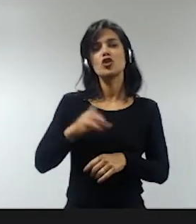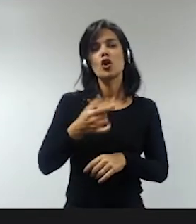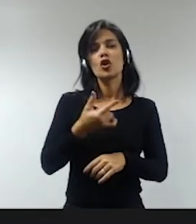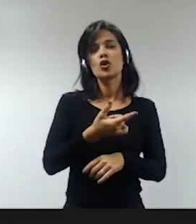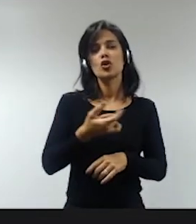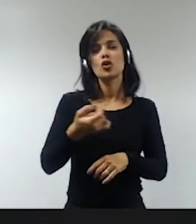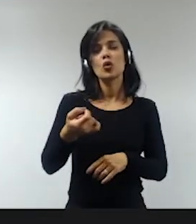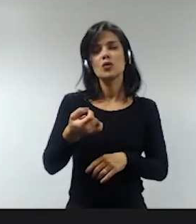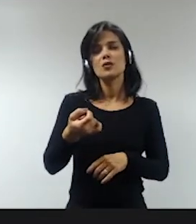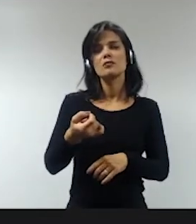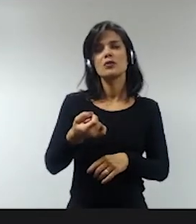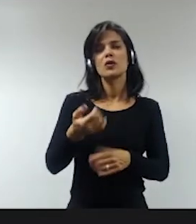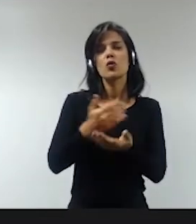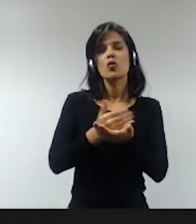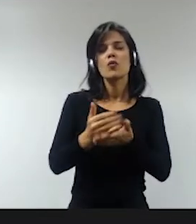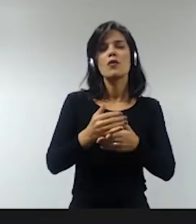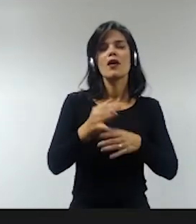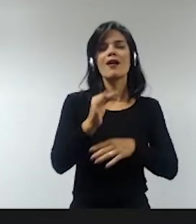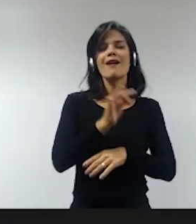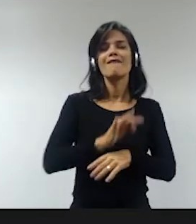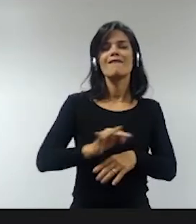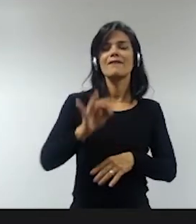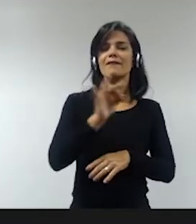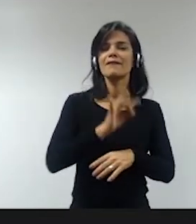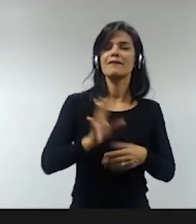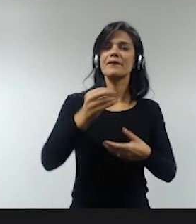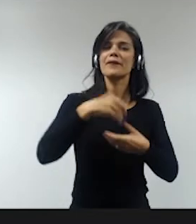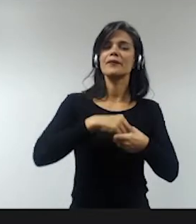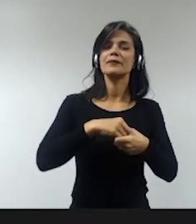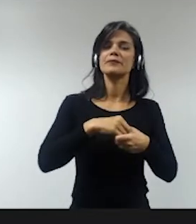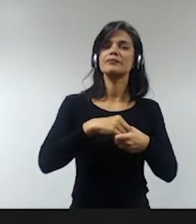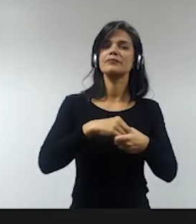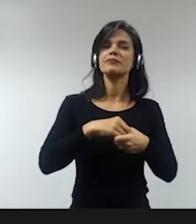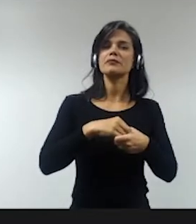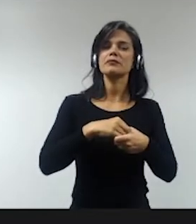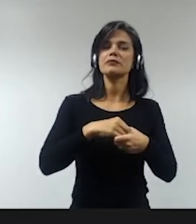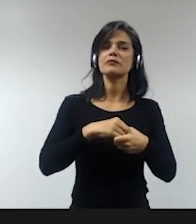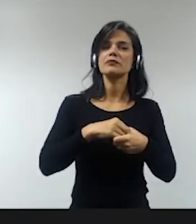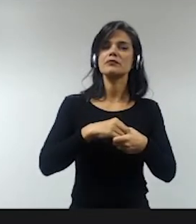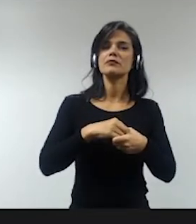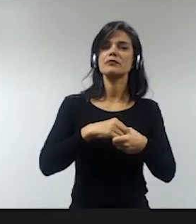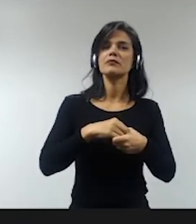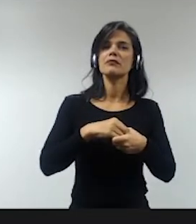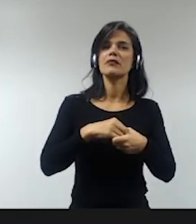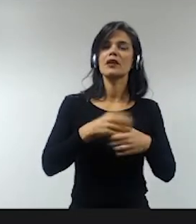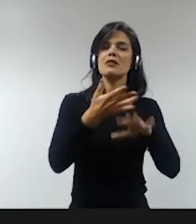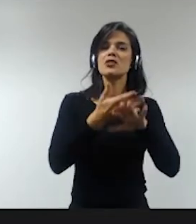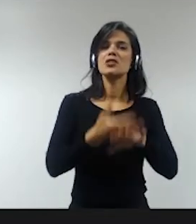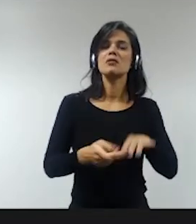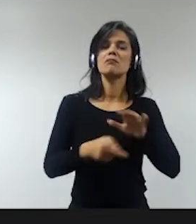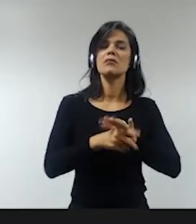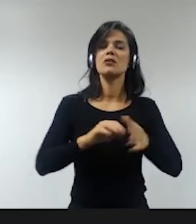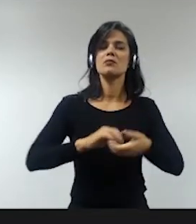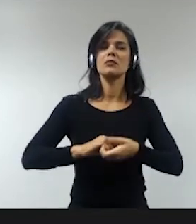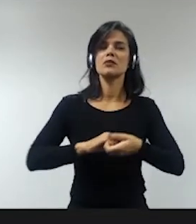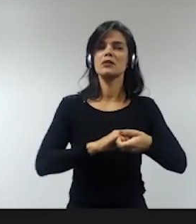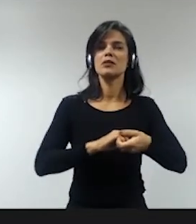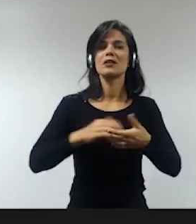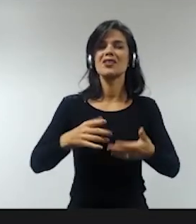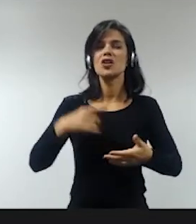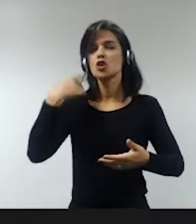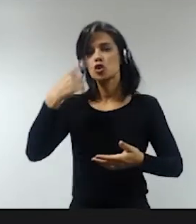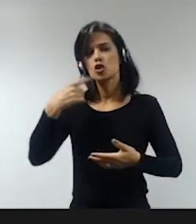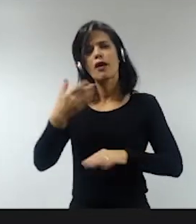2000 começaram as faculdades a colocar cadeiras de negociação e mediação. Então, nossos advogados são muito